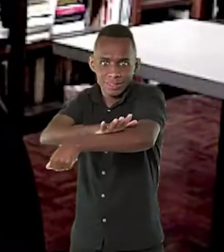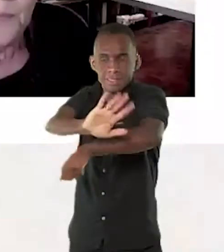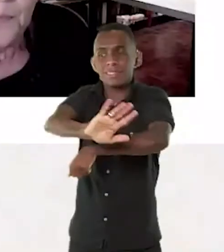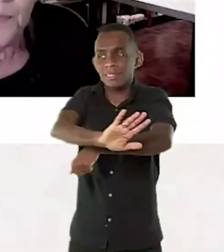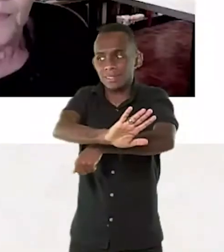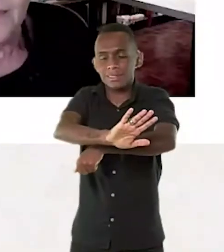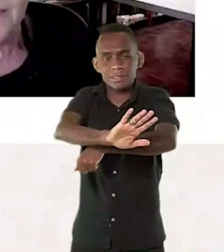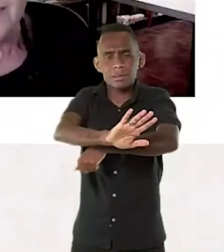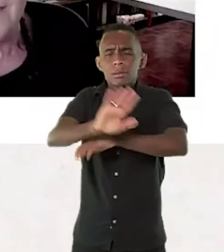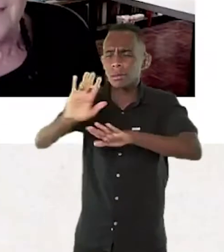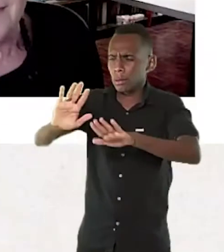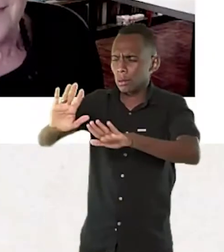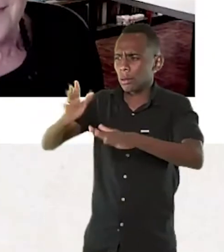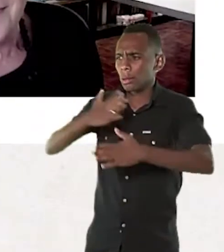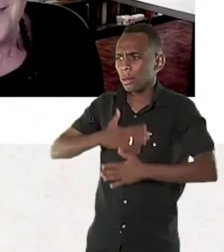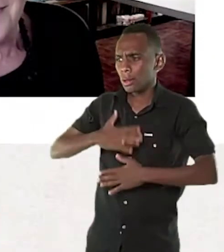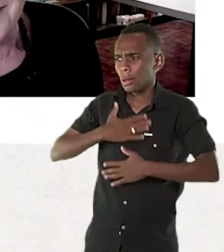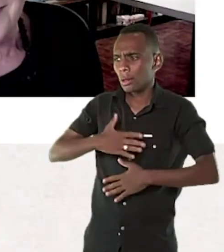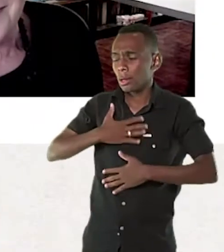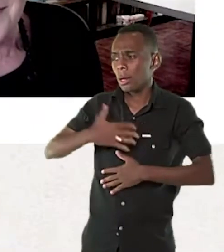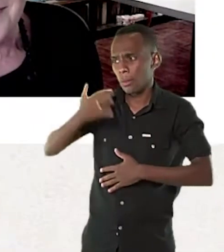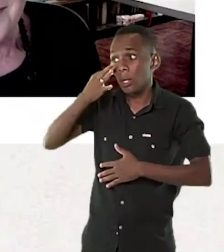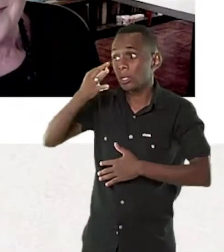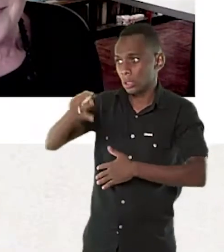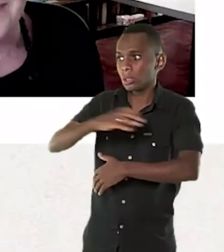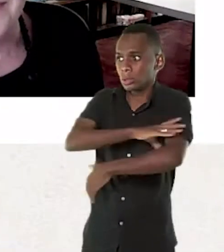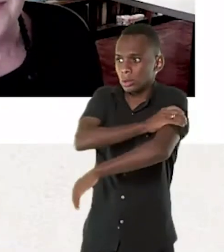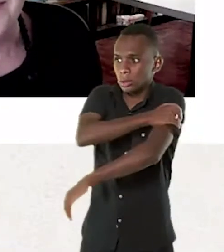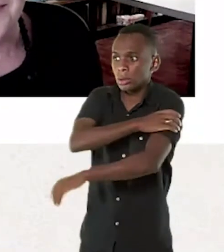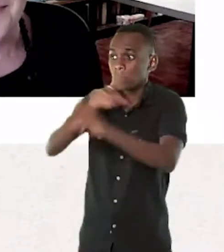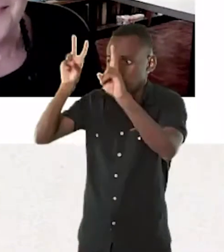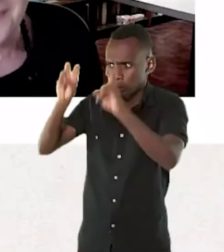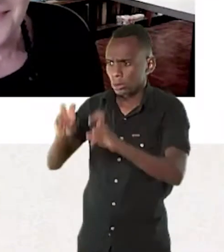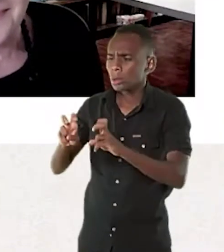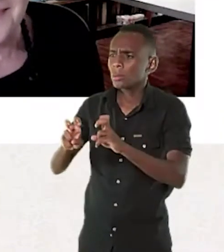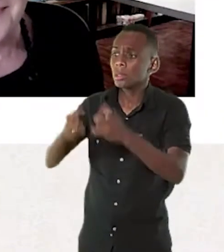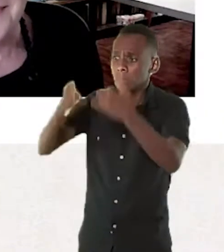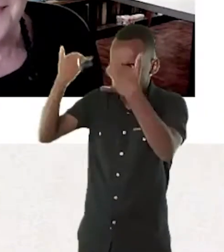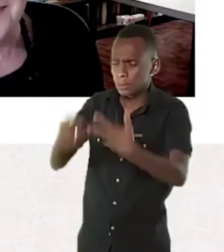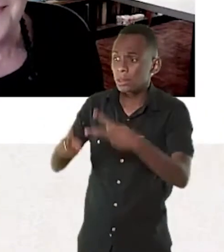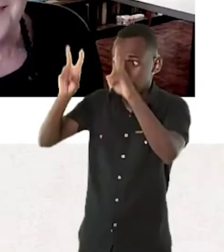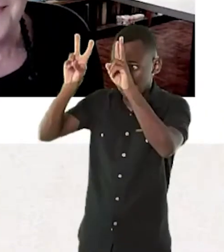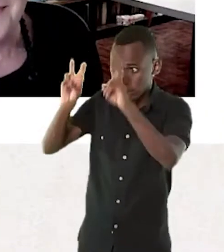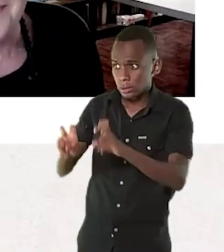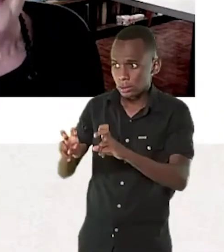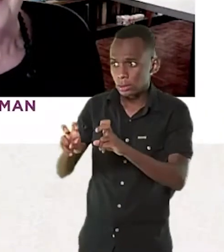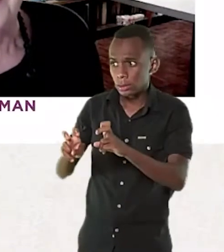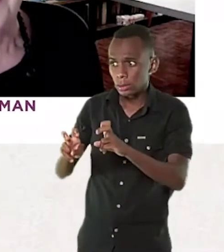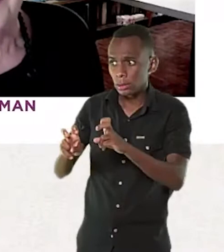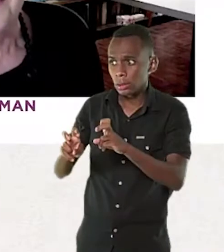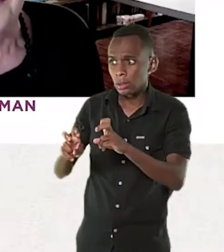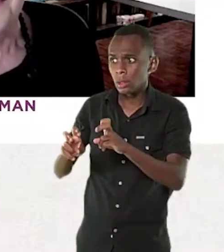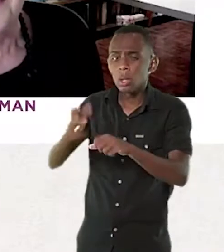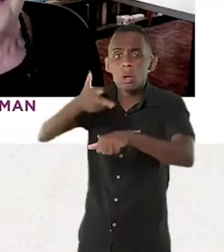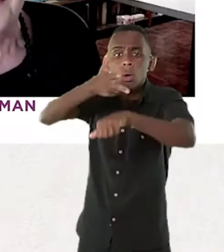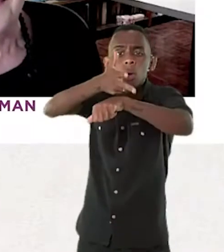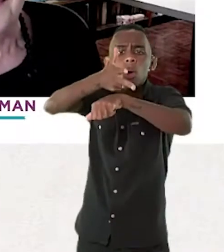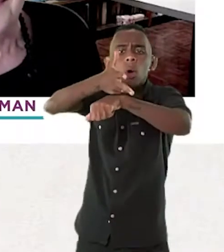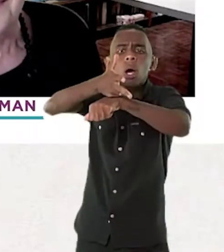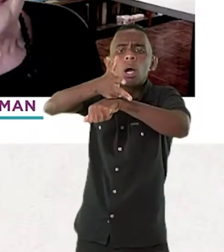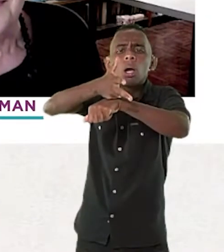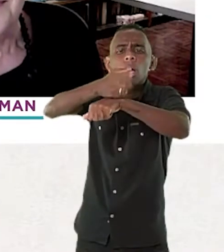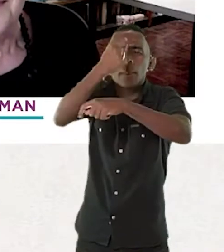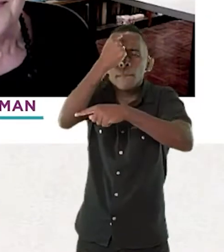para só um pouquinho, esse negócio me interessa muito. Fala um pouquinho desse assunto só. Explica o que a câmera,